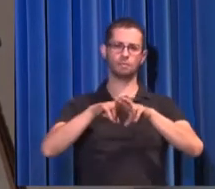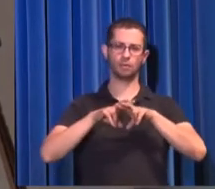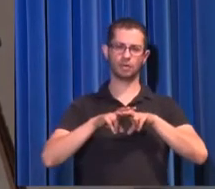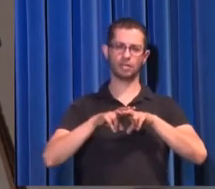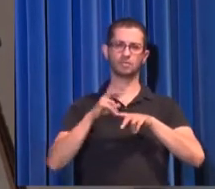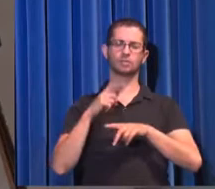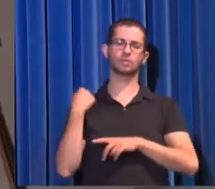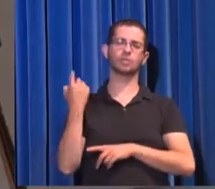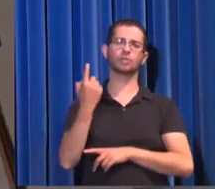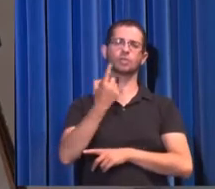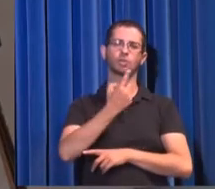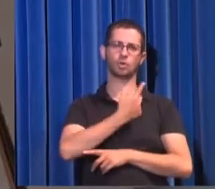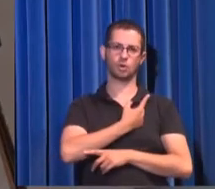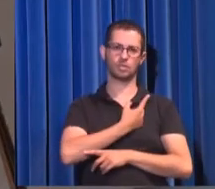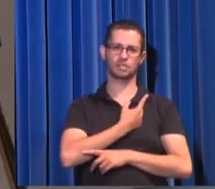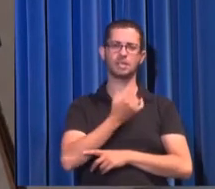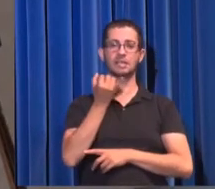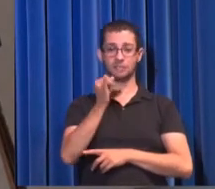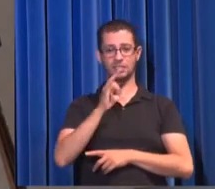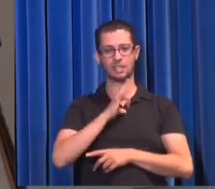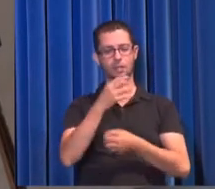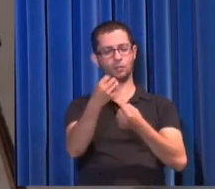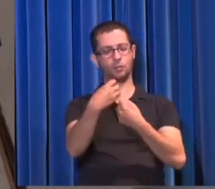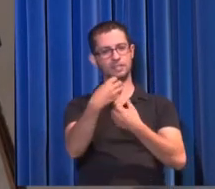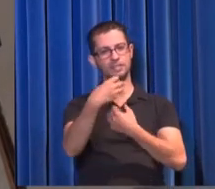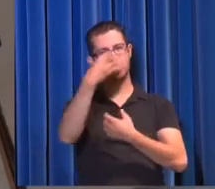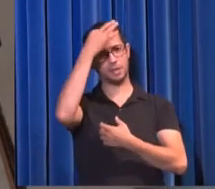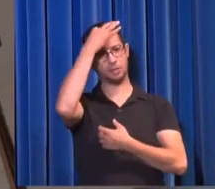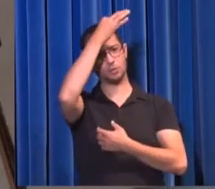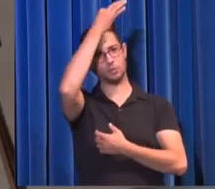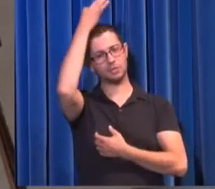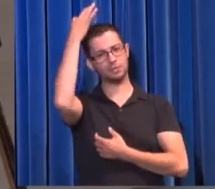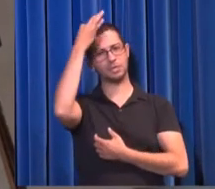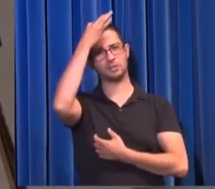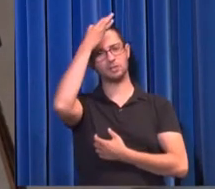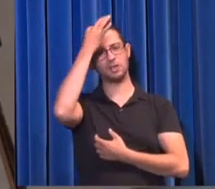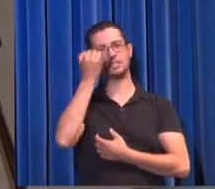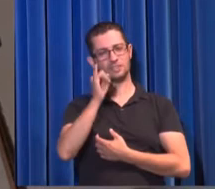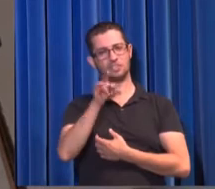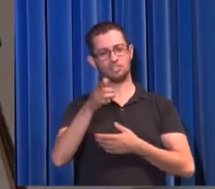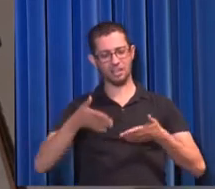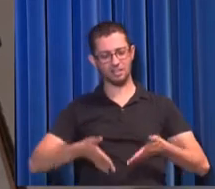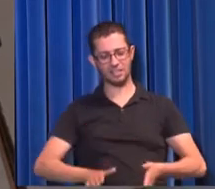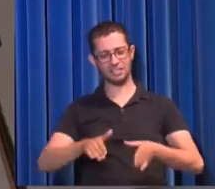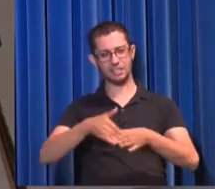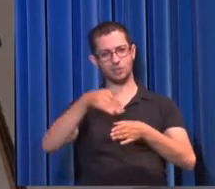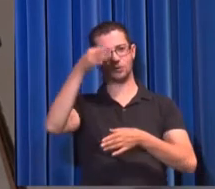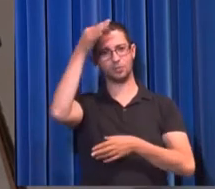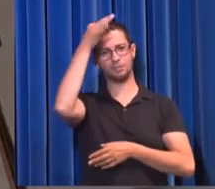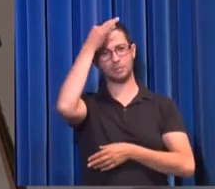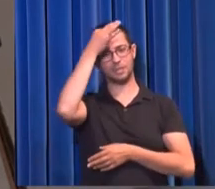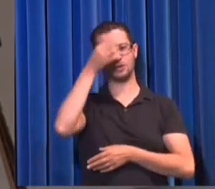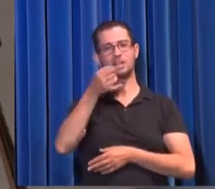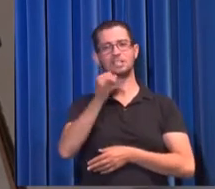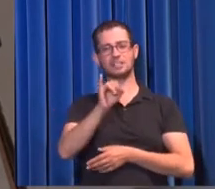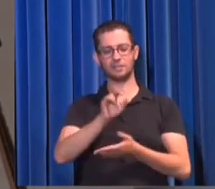nós se você tem as Primícias do Espírito se você já nasceu de novo e se fostes ressuscitados